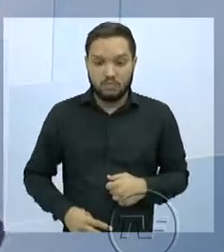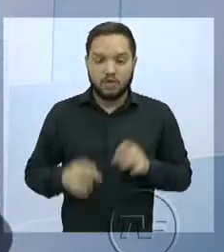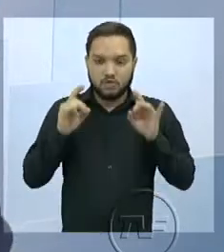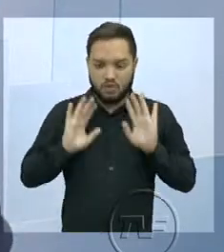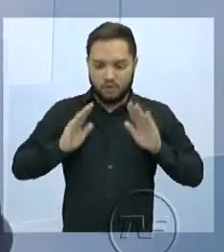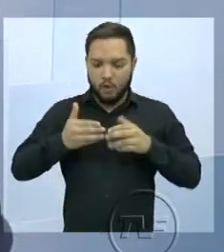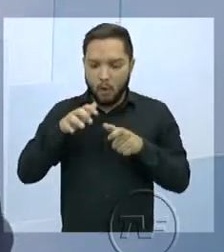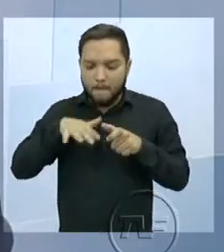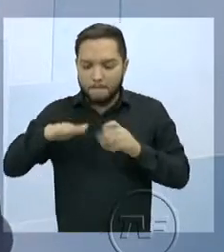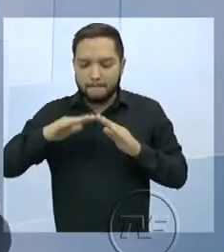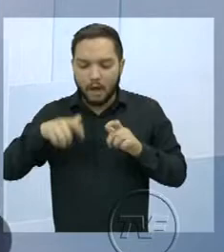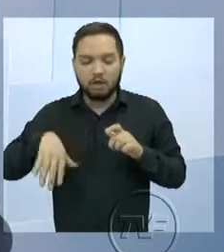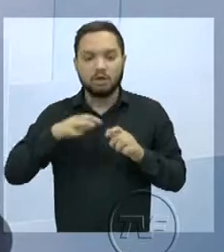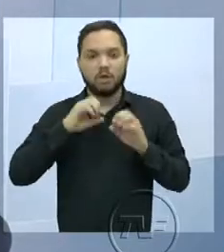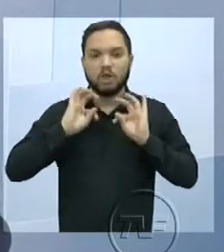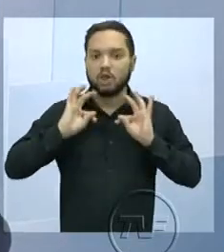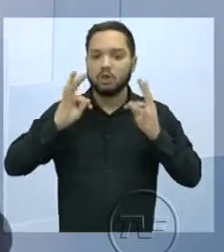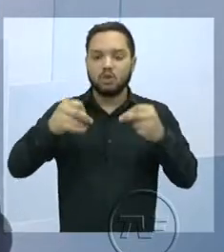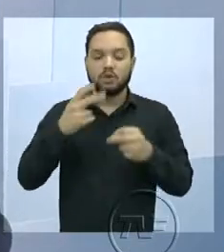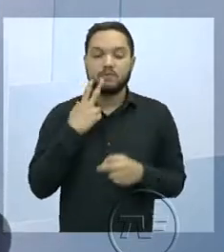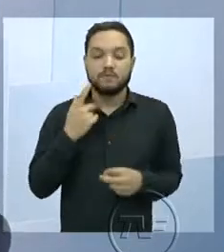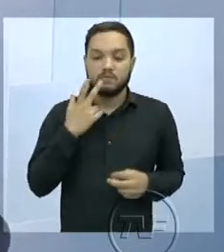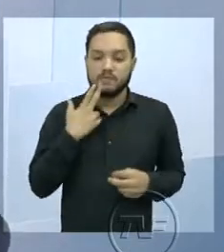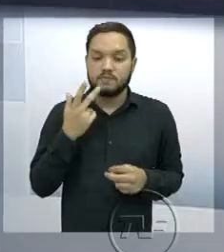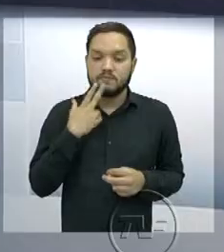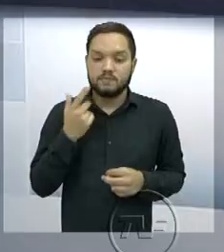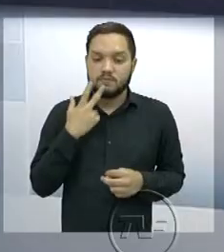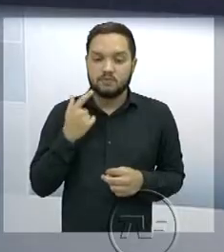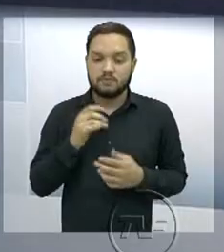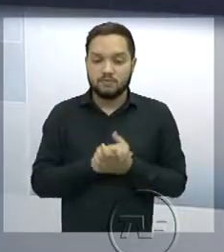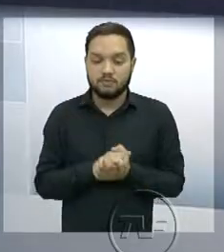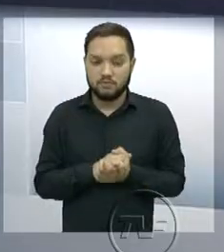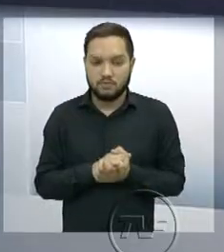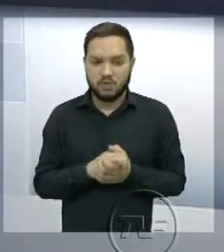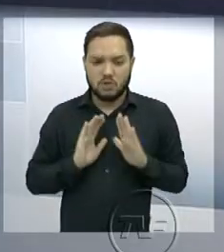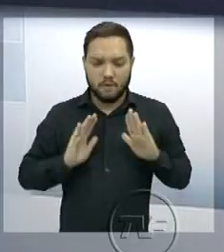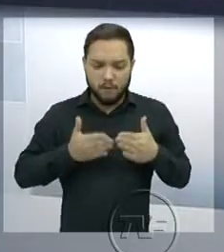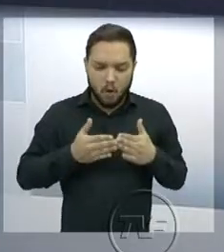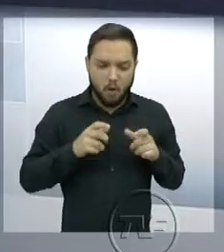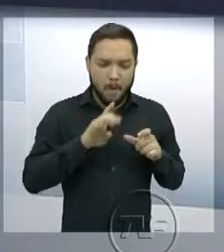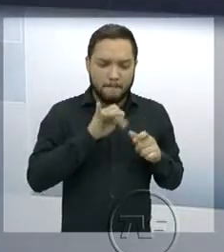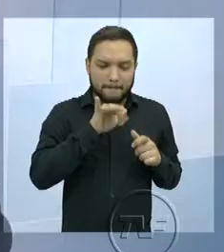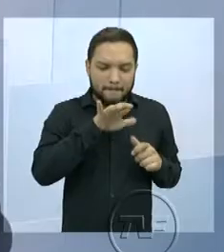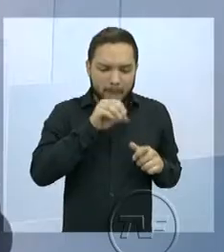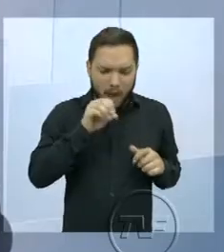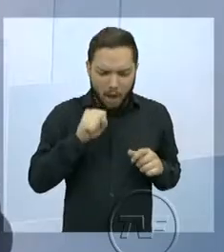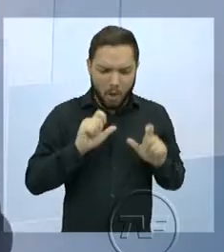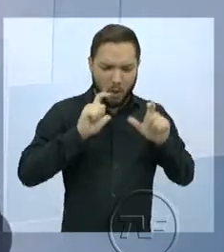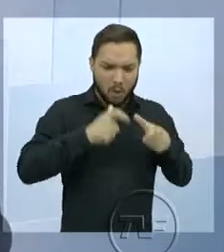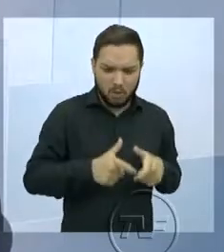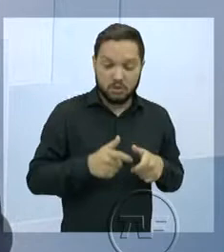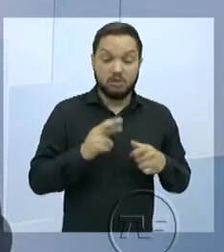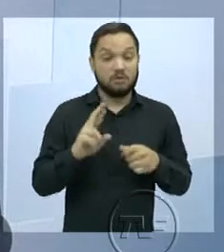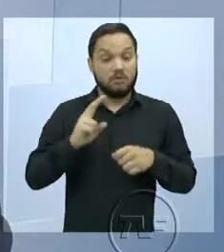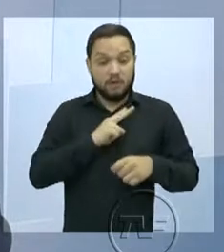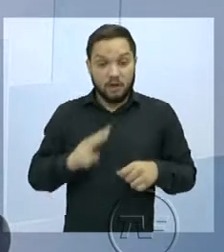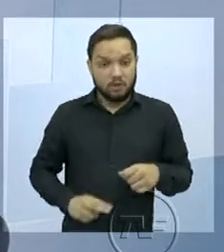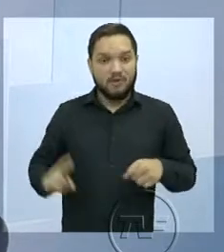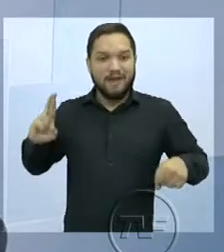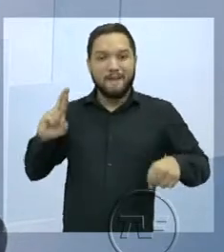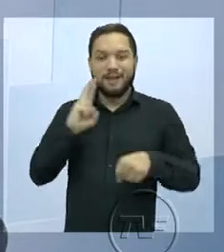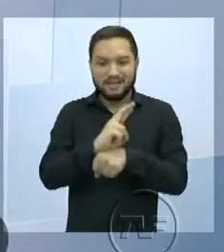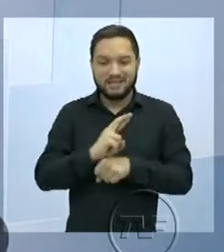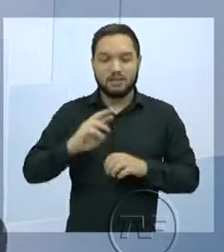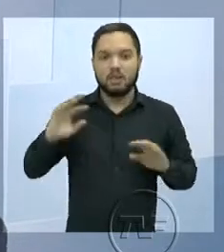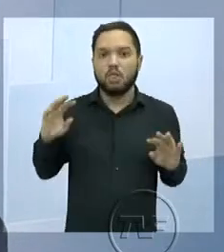amplo. Eu não consigo conceber a ideia de um vereador de bairro. Uhum. Acho que o vereador ele é eleito para representar o município. Essa tem sido